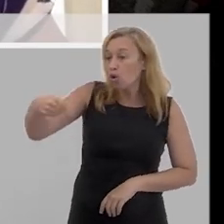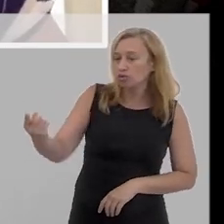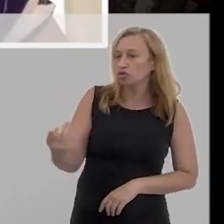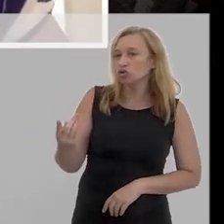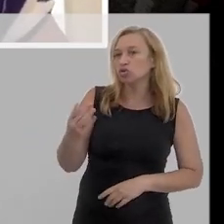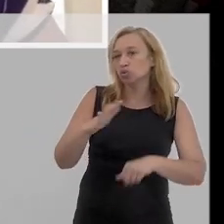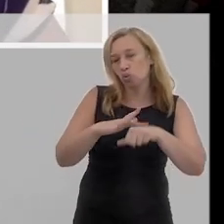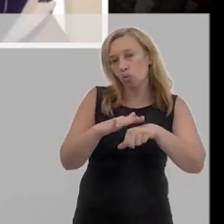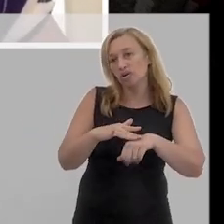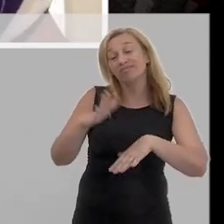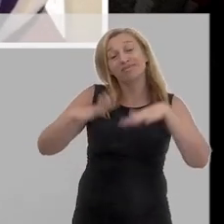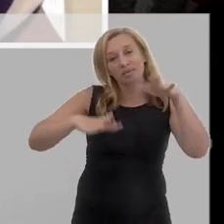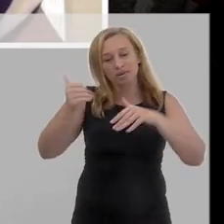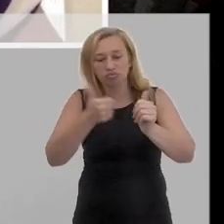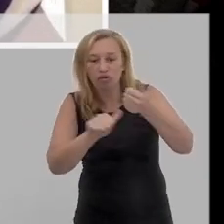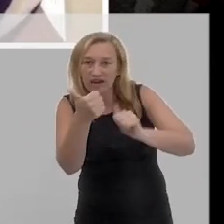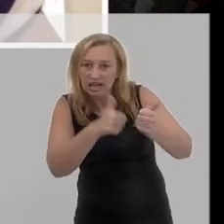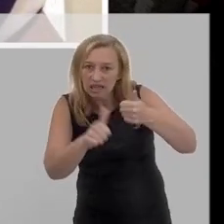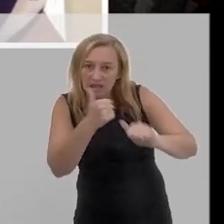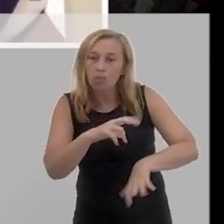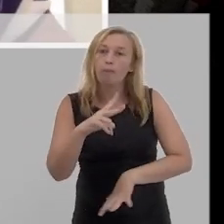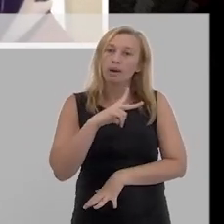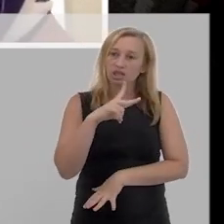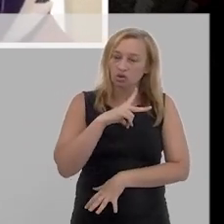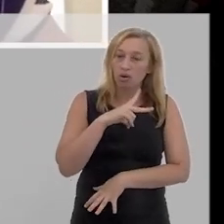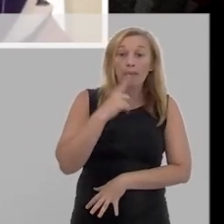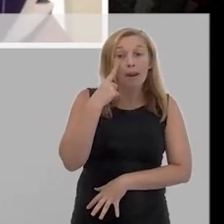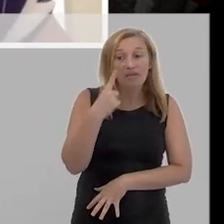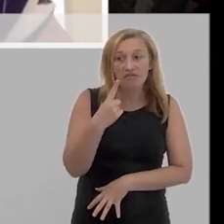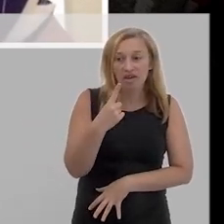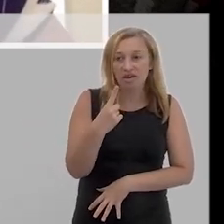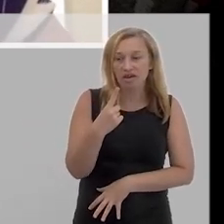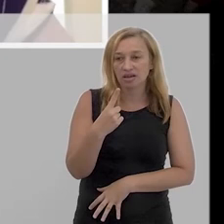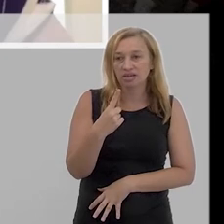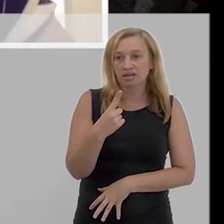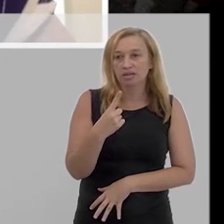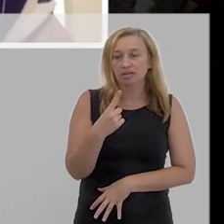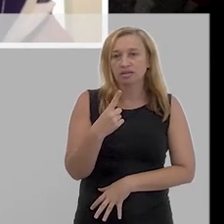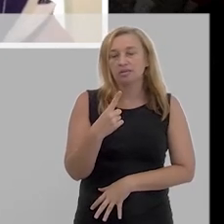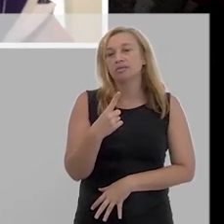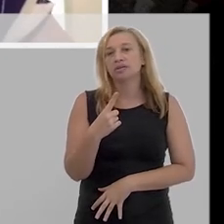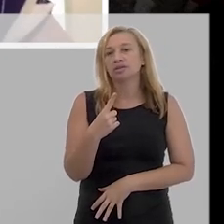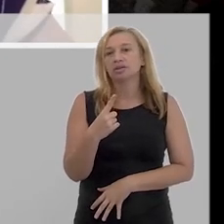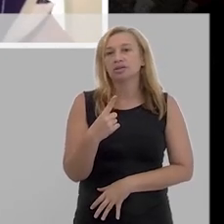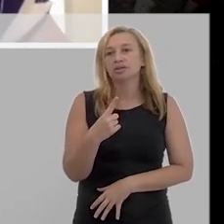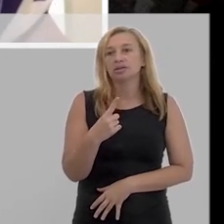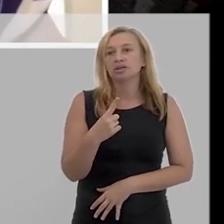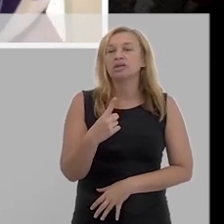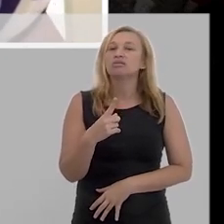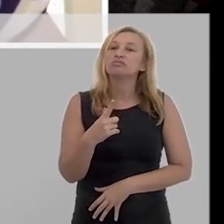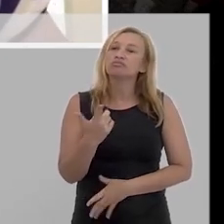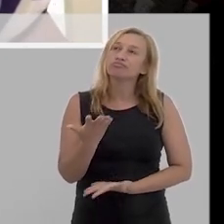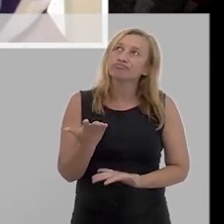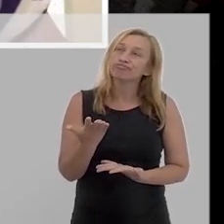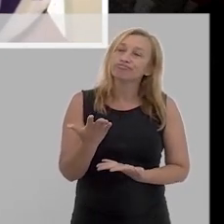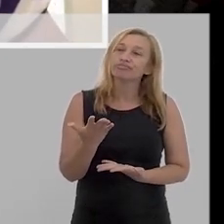Então, isso aí cabe uma avaliação individual para a gente não ser muito sectário, porque